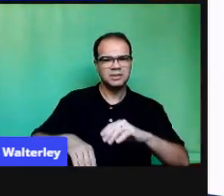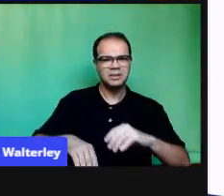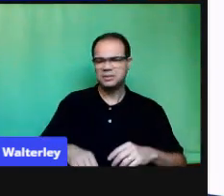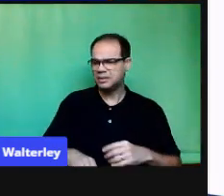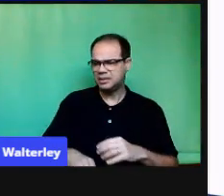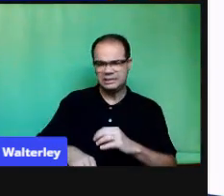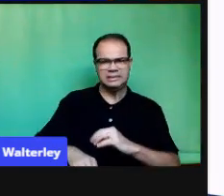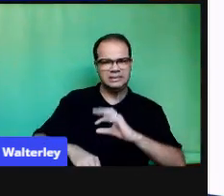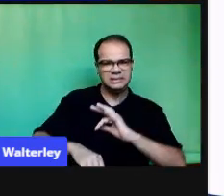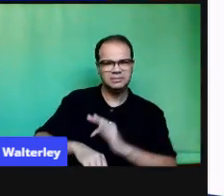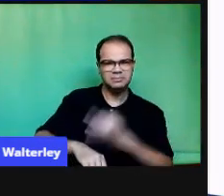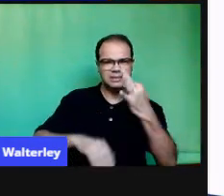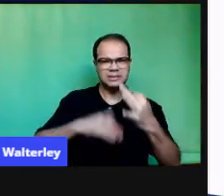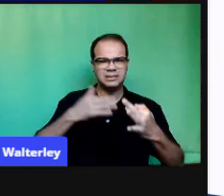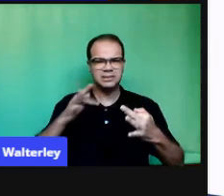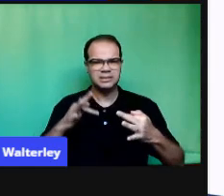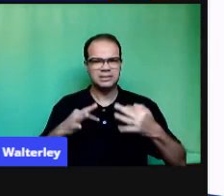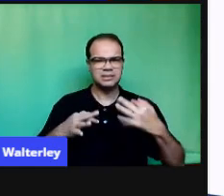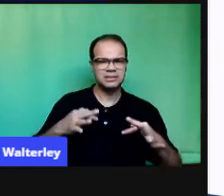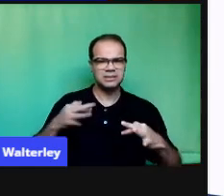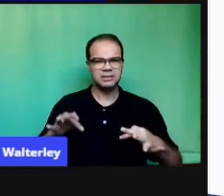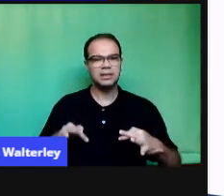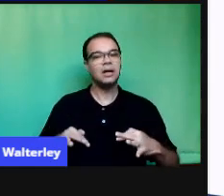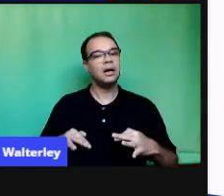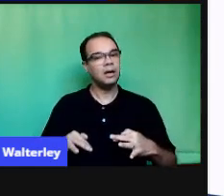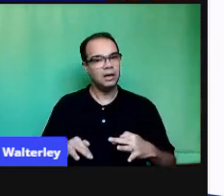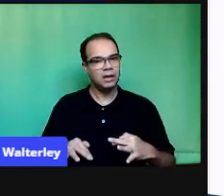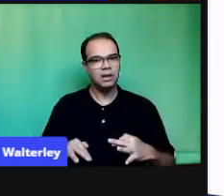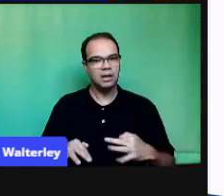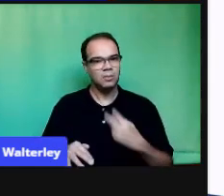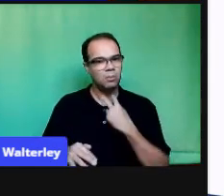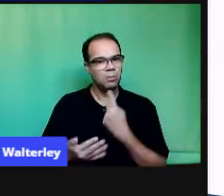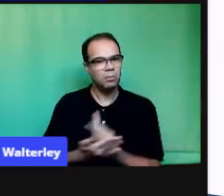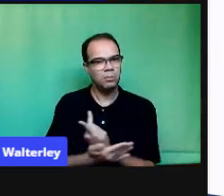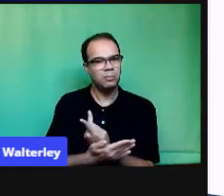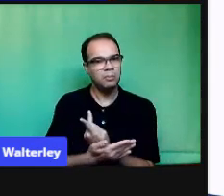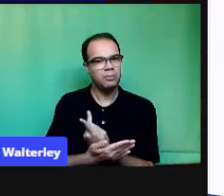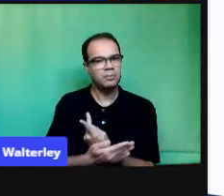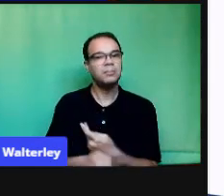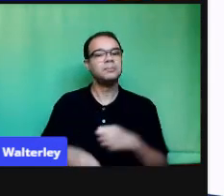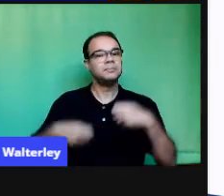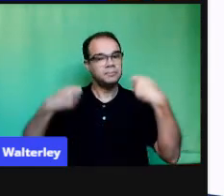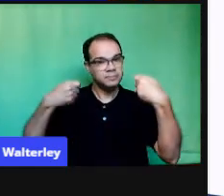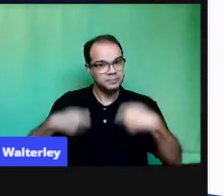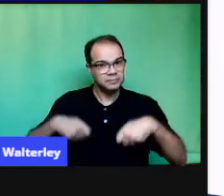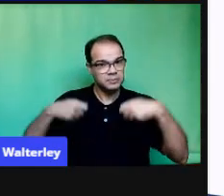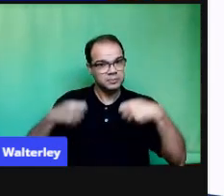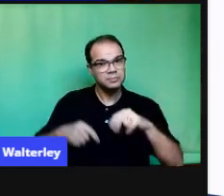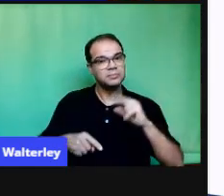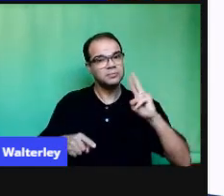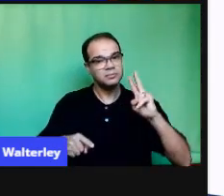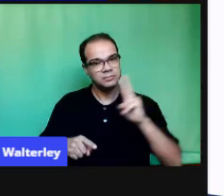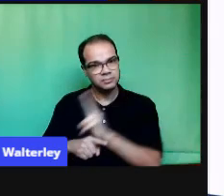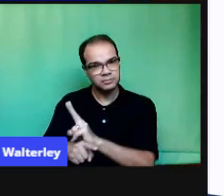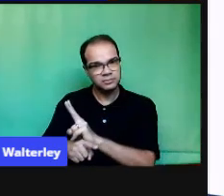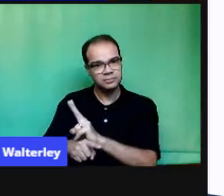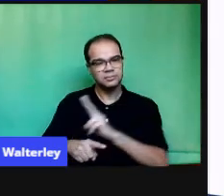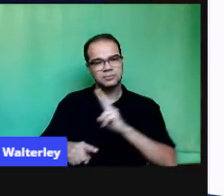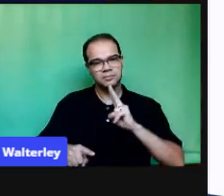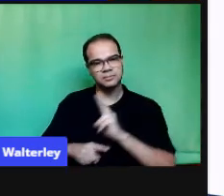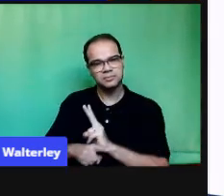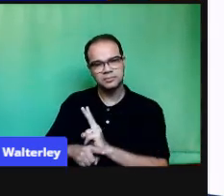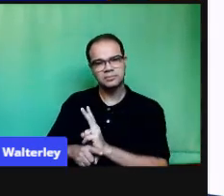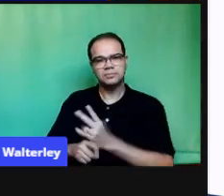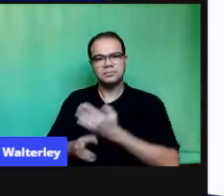mental comprometido, e que isso deveria ser pautado numa tentativa sempre numa